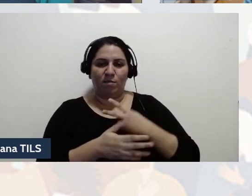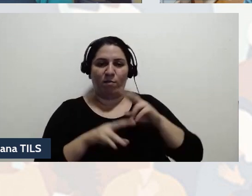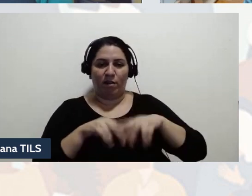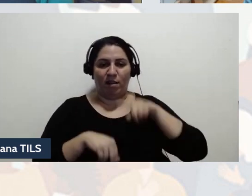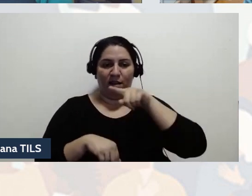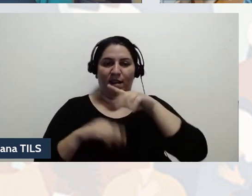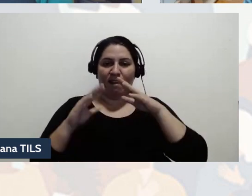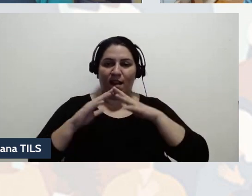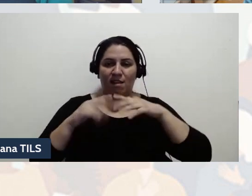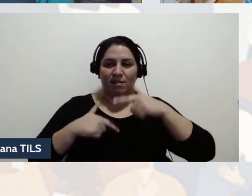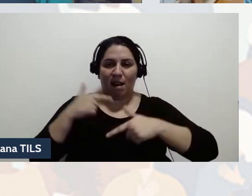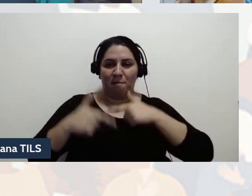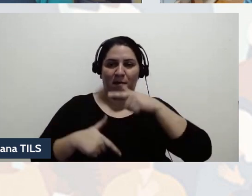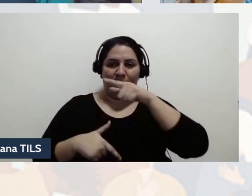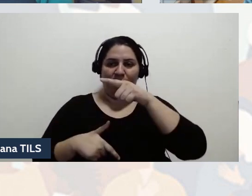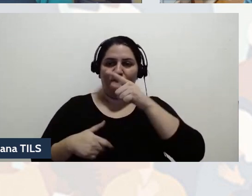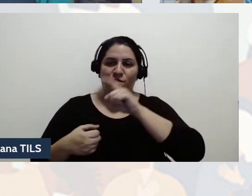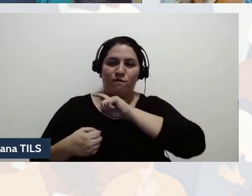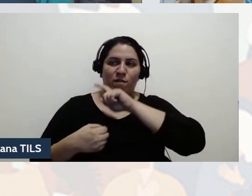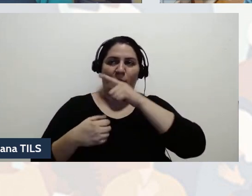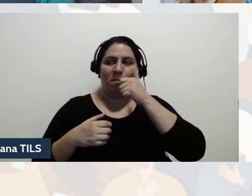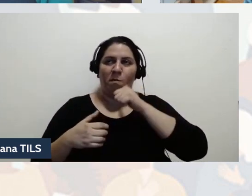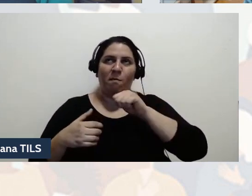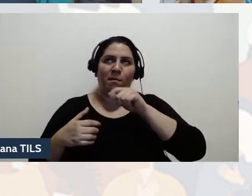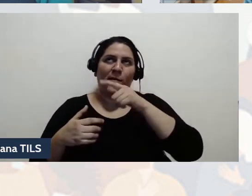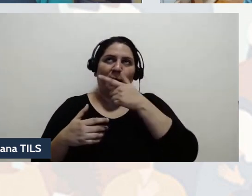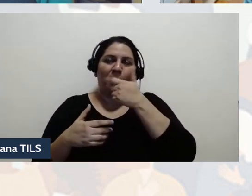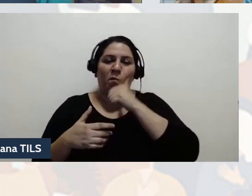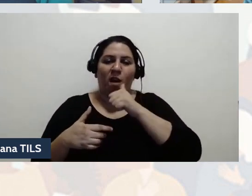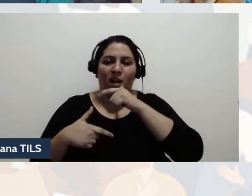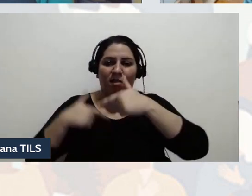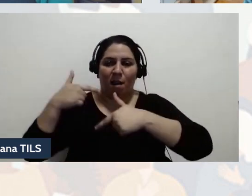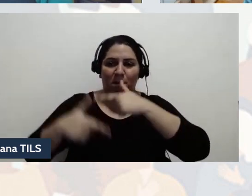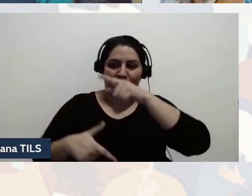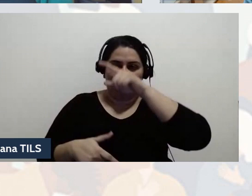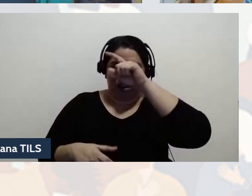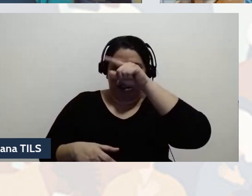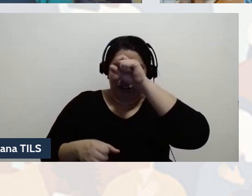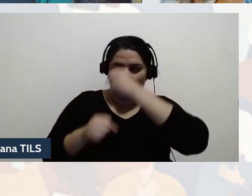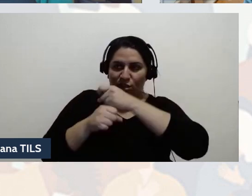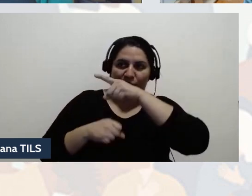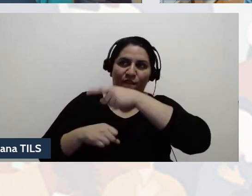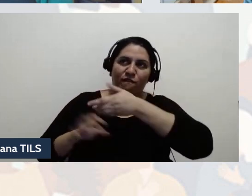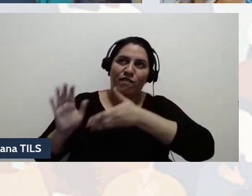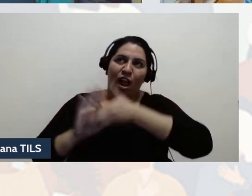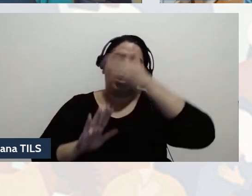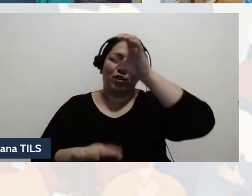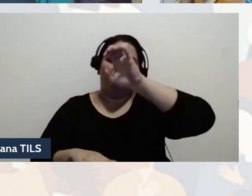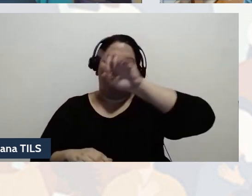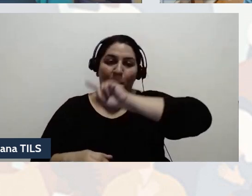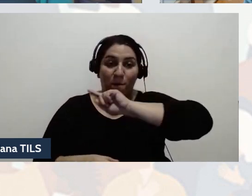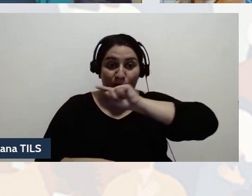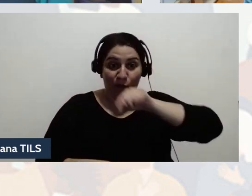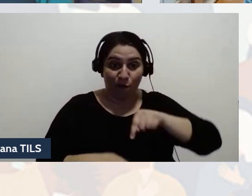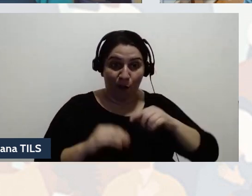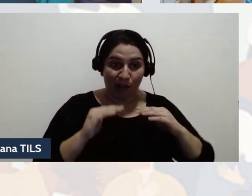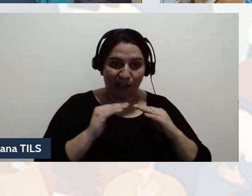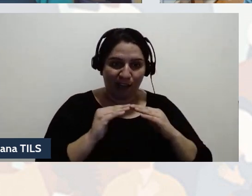contaminada pela patroa que tinha voltado da Europa, né? Então, uma empregada doméstica negra.